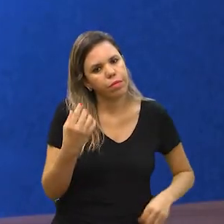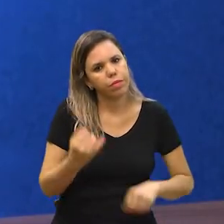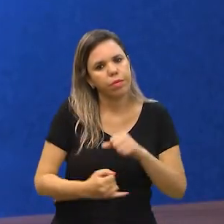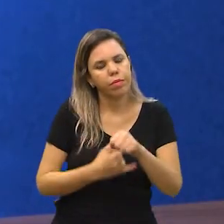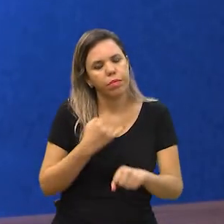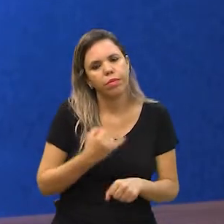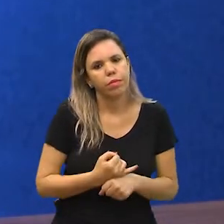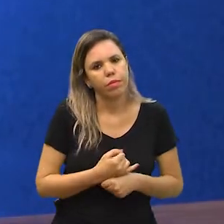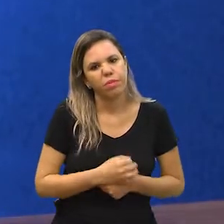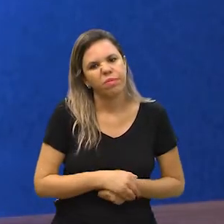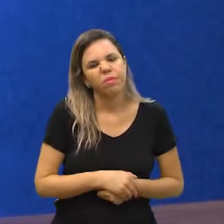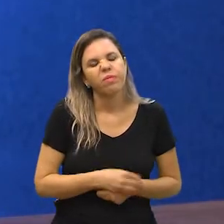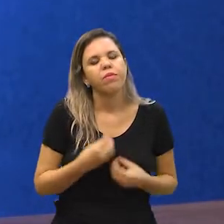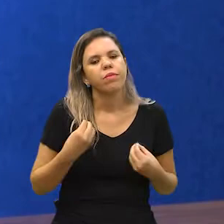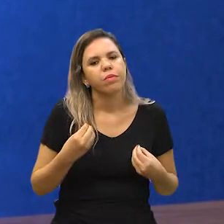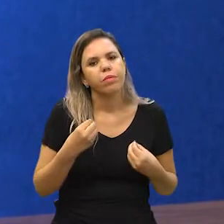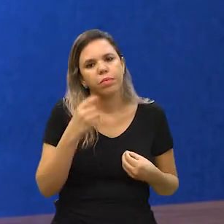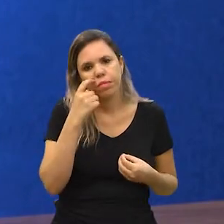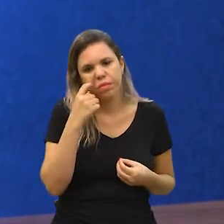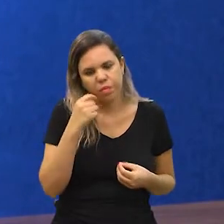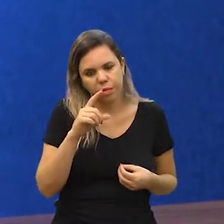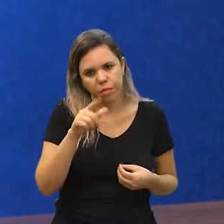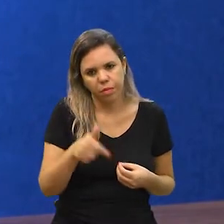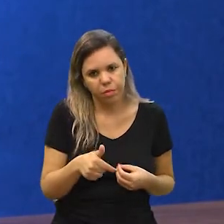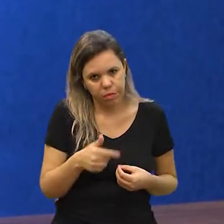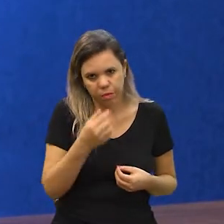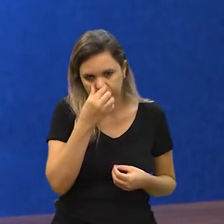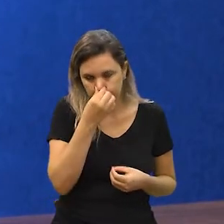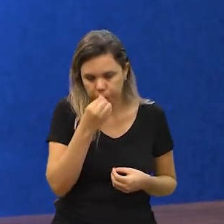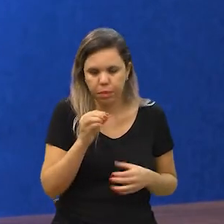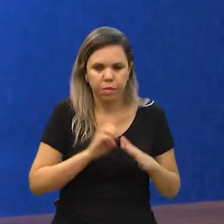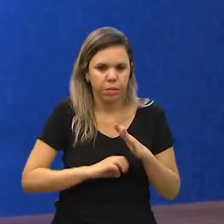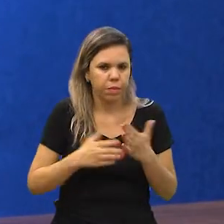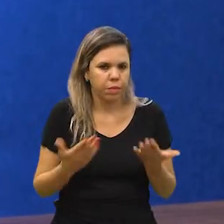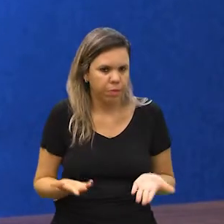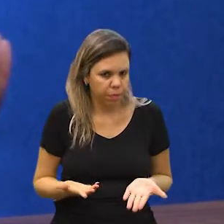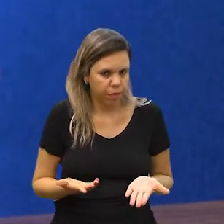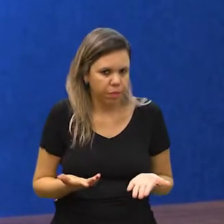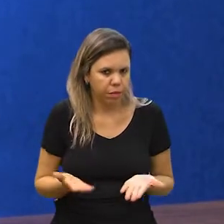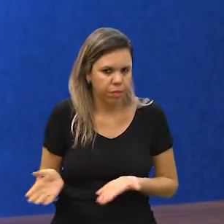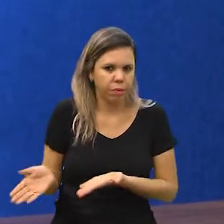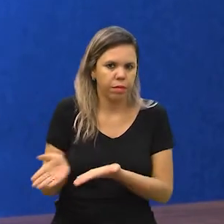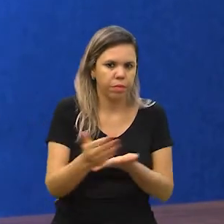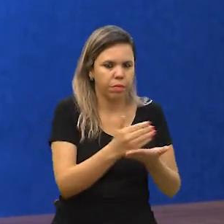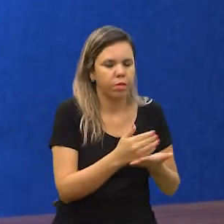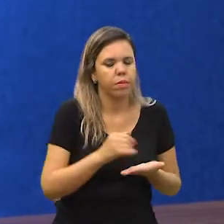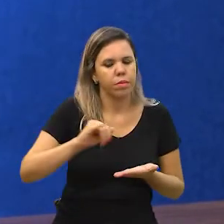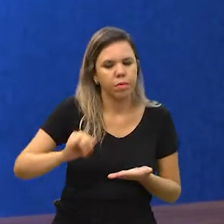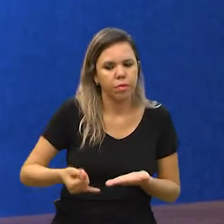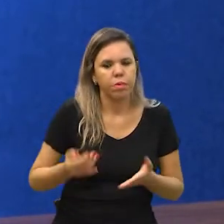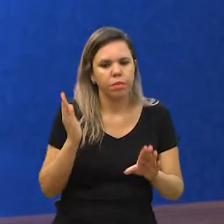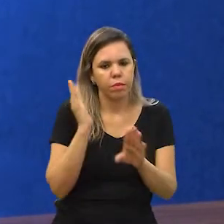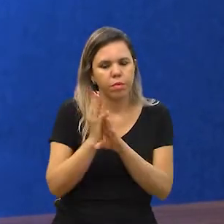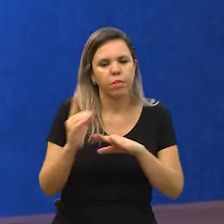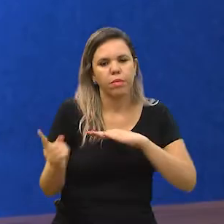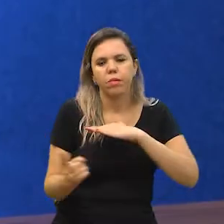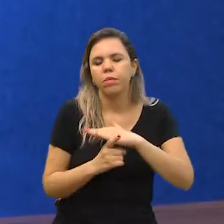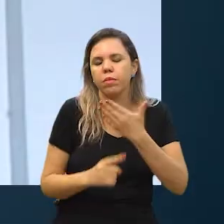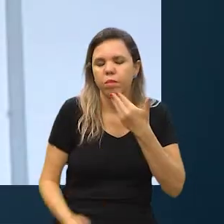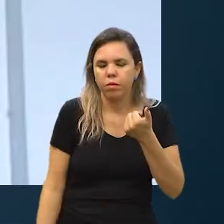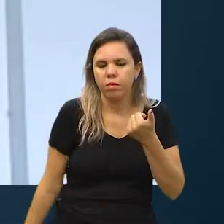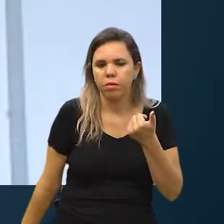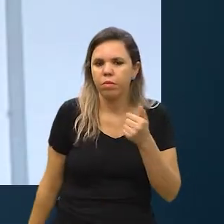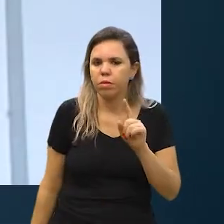a plataforma, como foi, depois dessa incubadora, fazer a captação de clientes? Foi algo bem